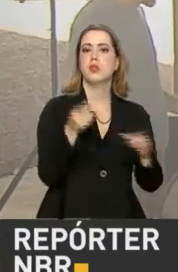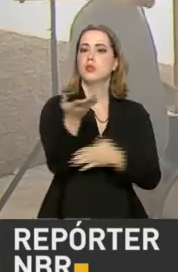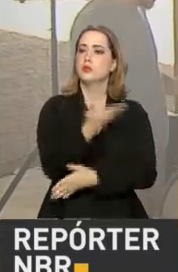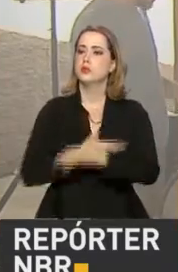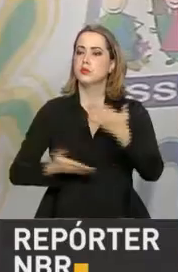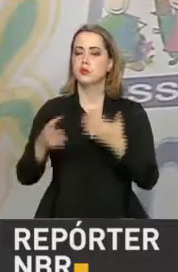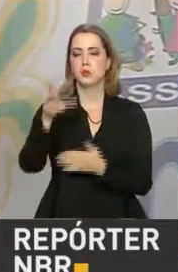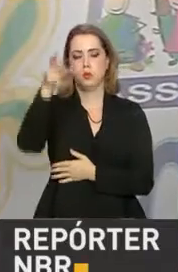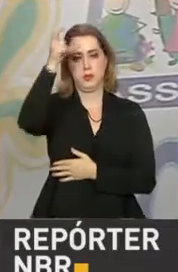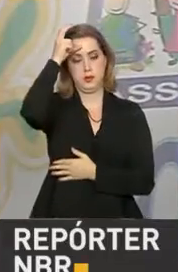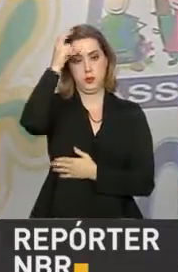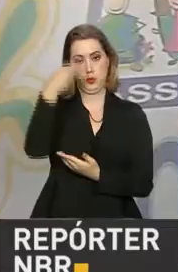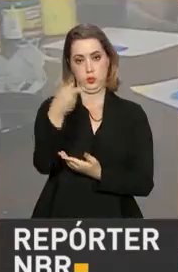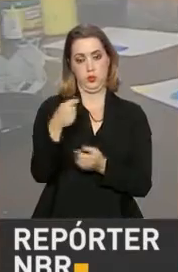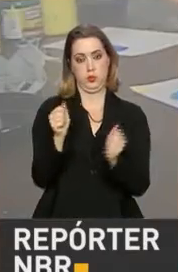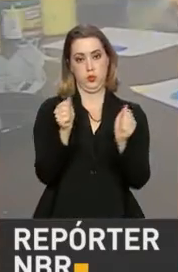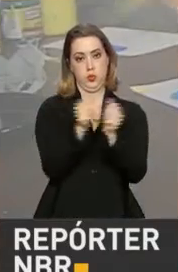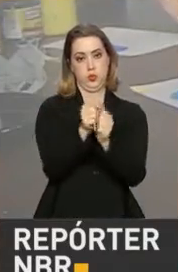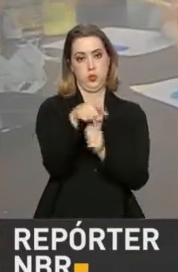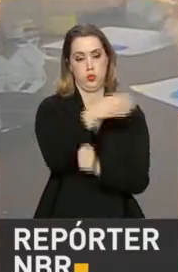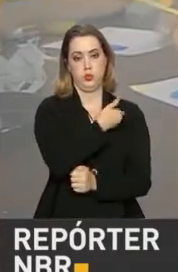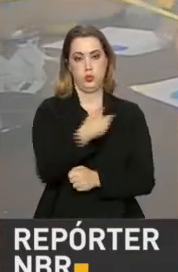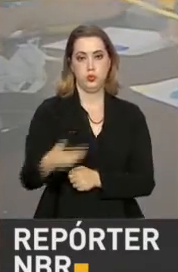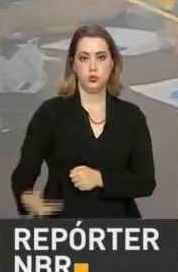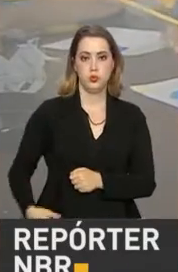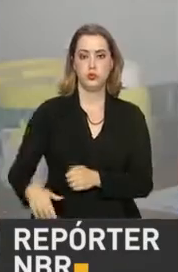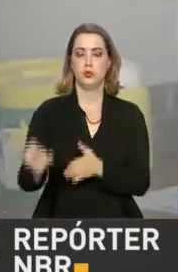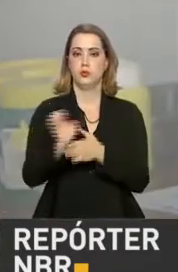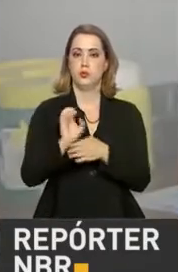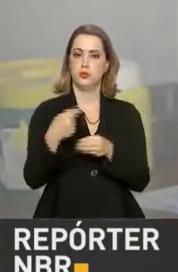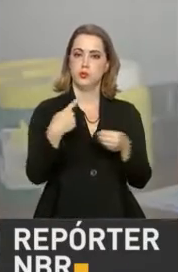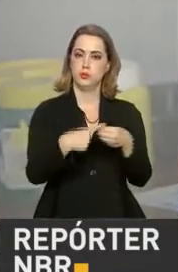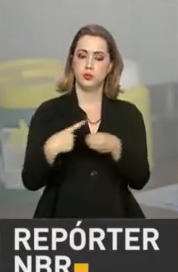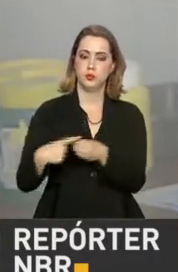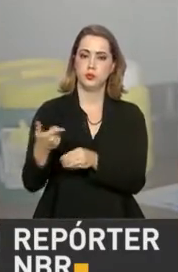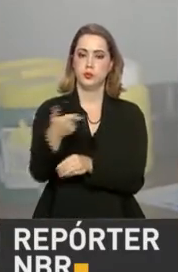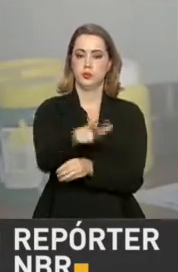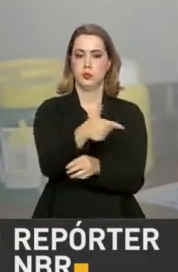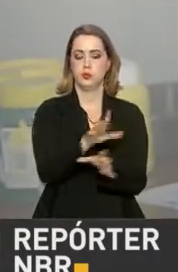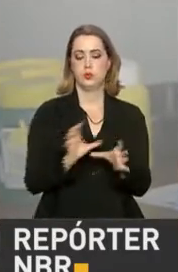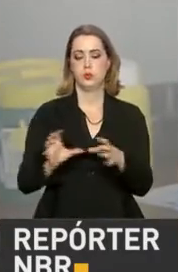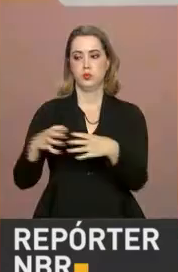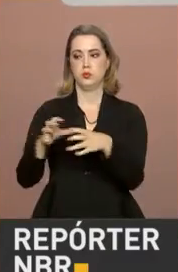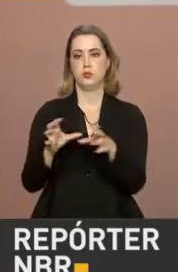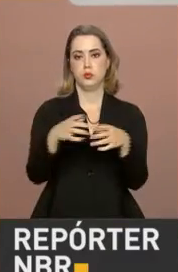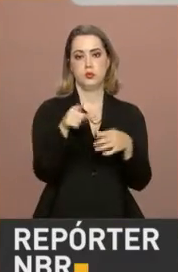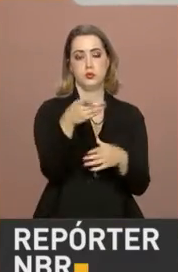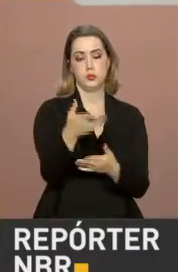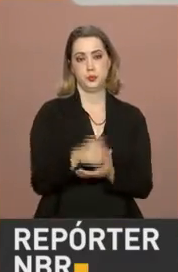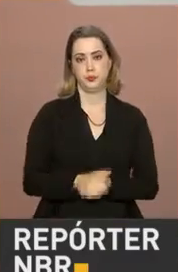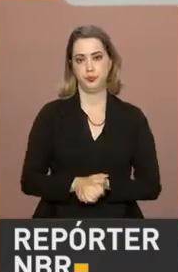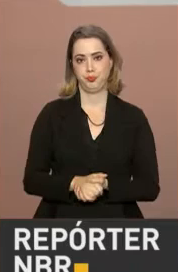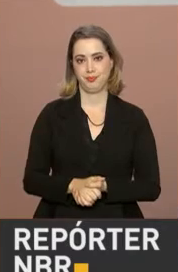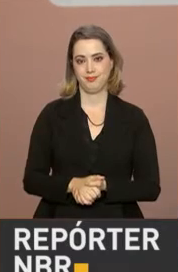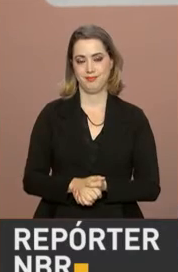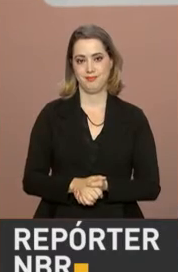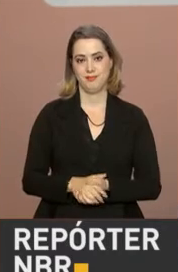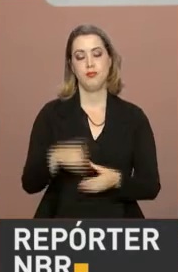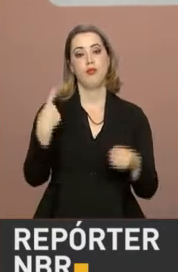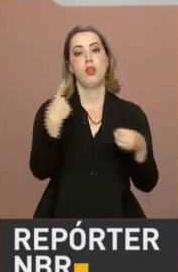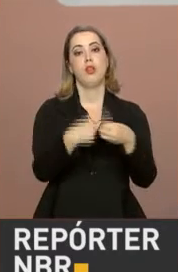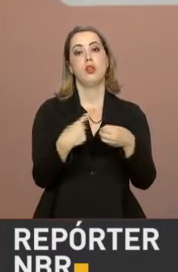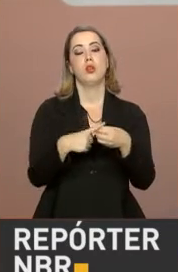cultural em parceria com governos estaduais municipais e outras instituições os pontos de cultura na